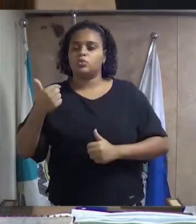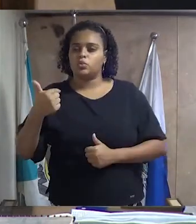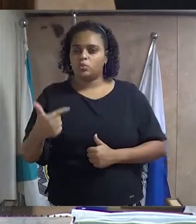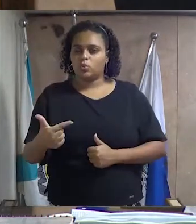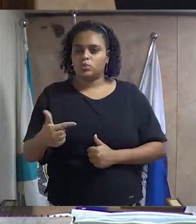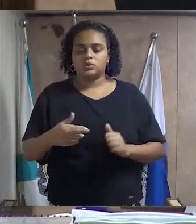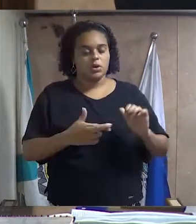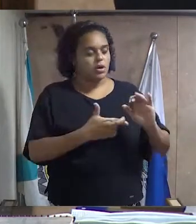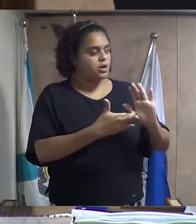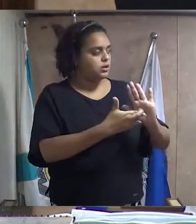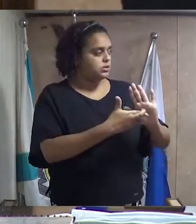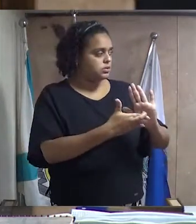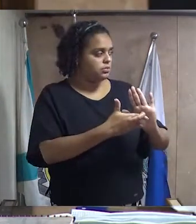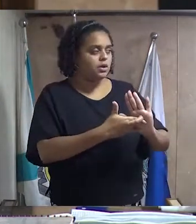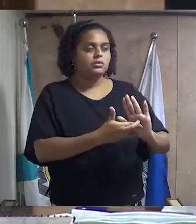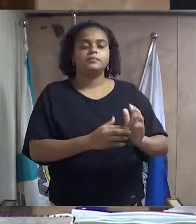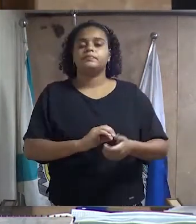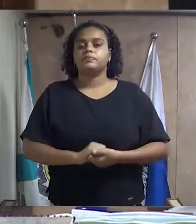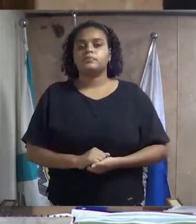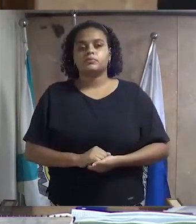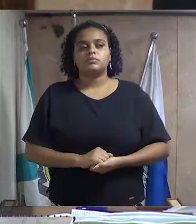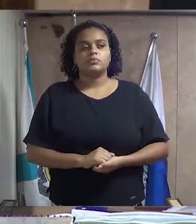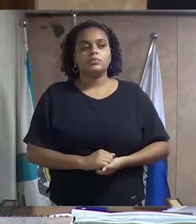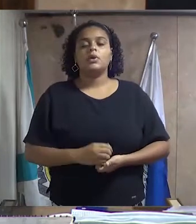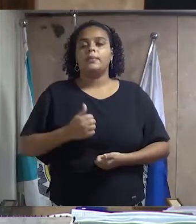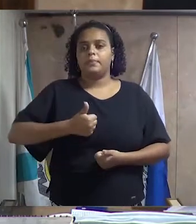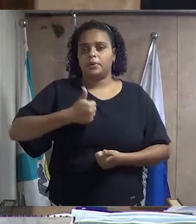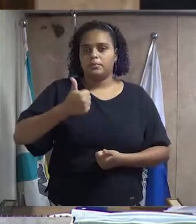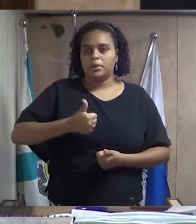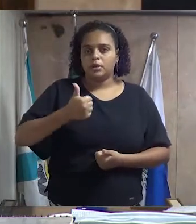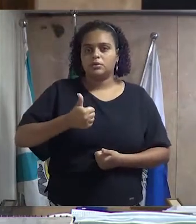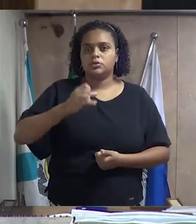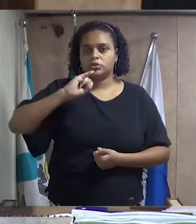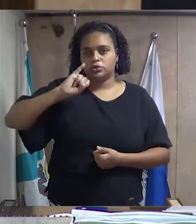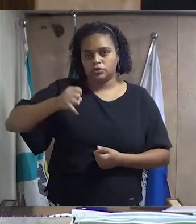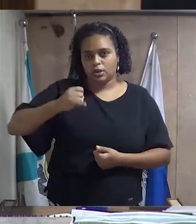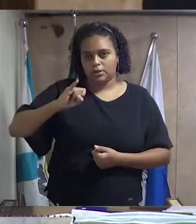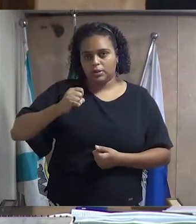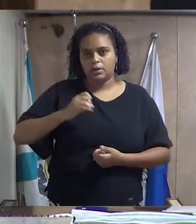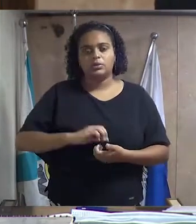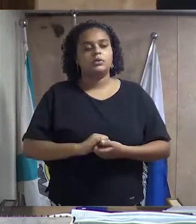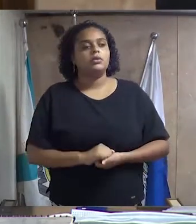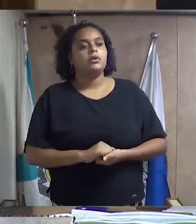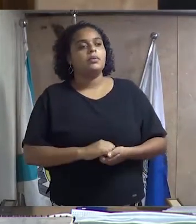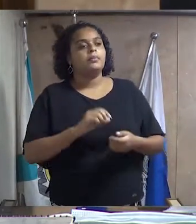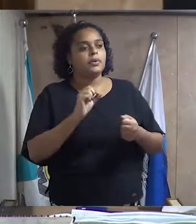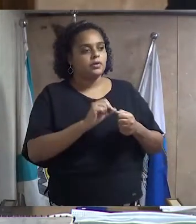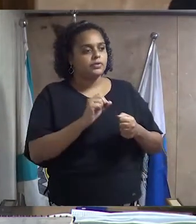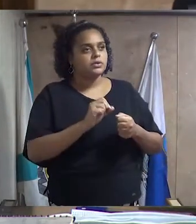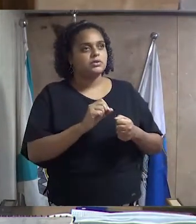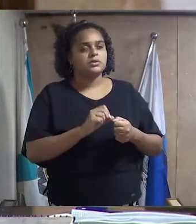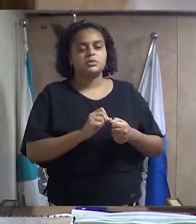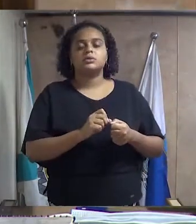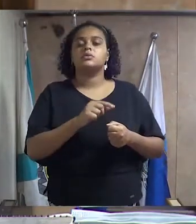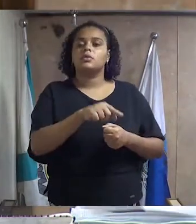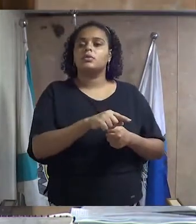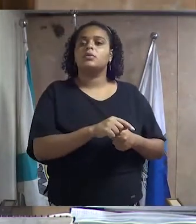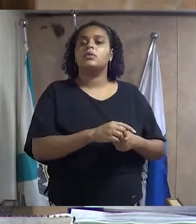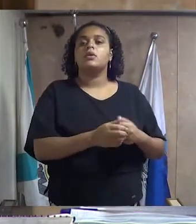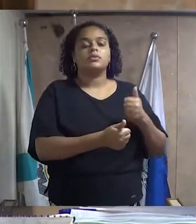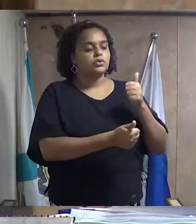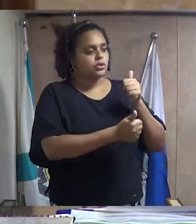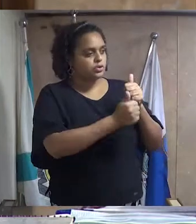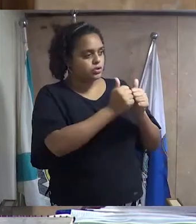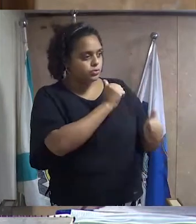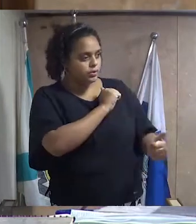2, do Regimento Interno da Câmara Municipal do Duque de Caxias, a contar de 1º de janeiro de 2021, para assumir o cargo de Secretário